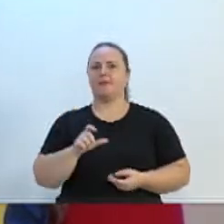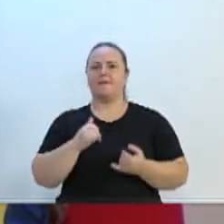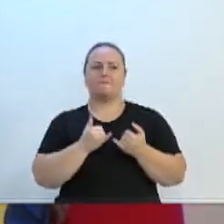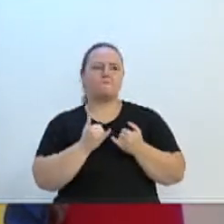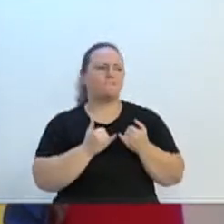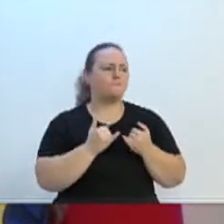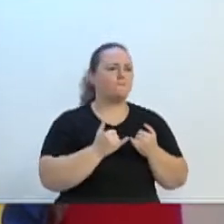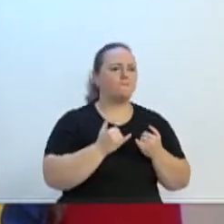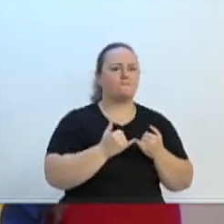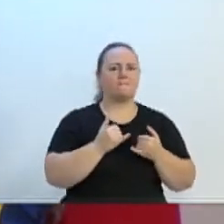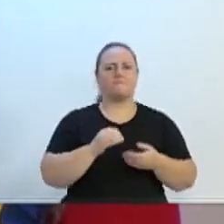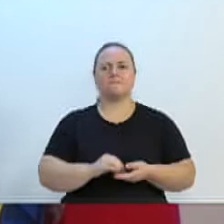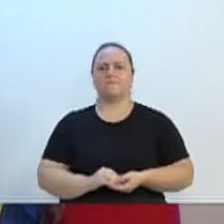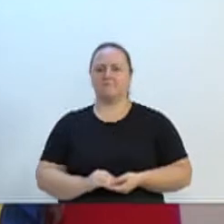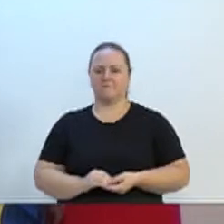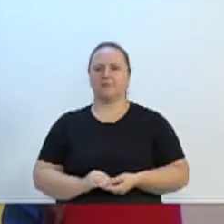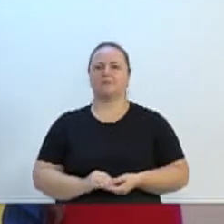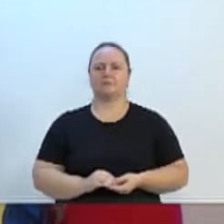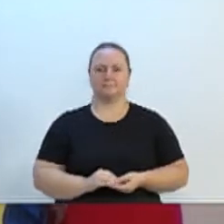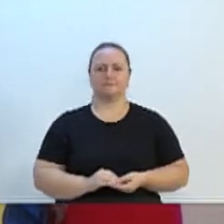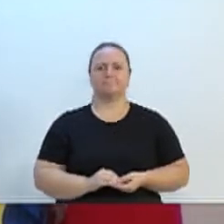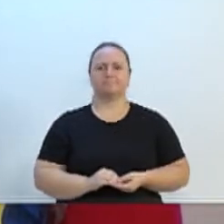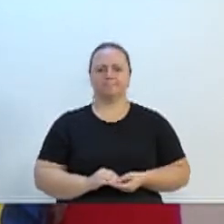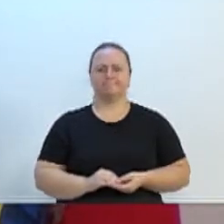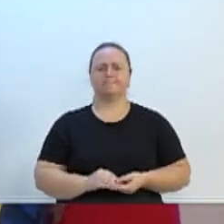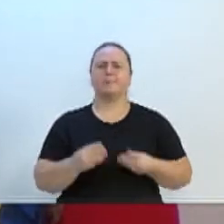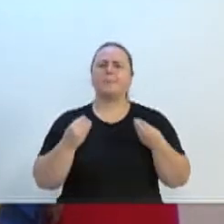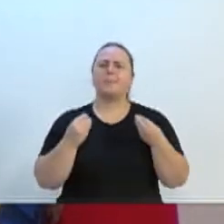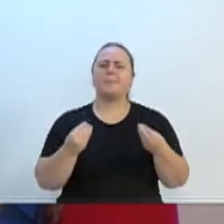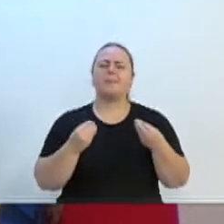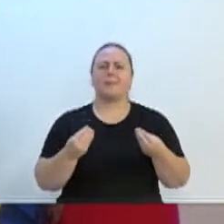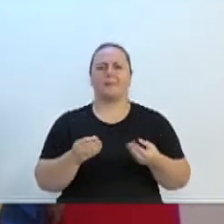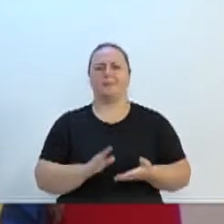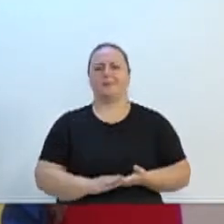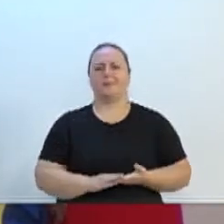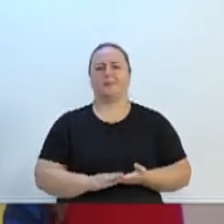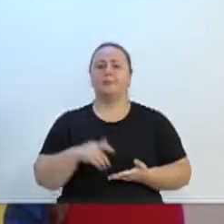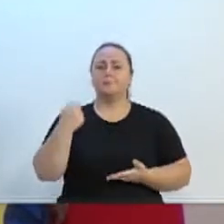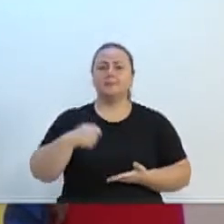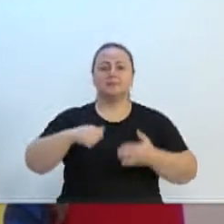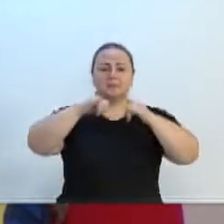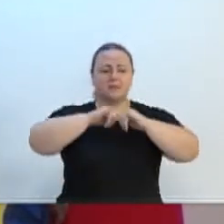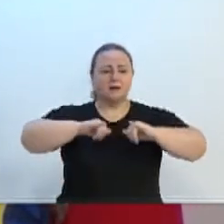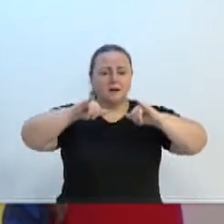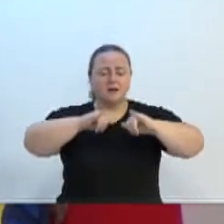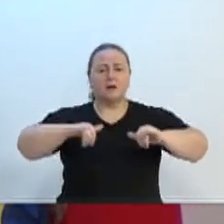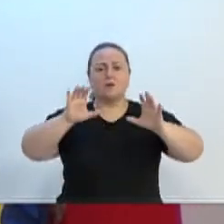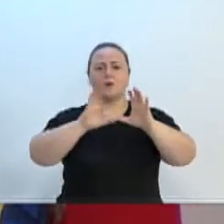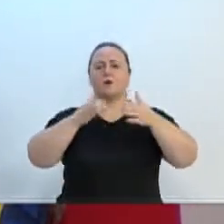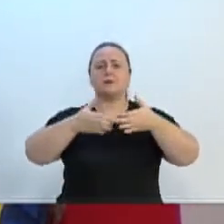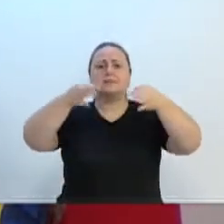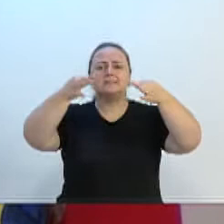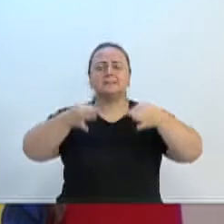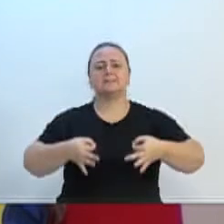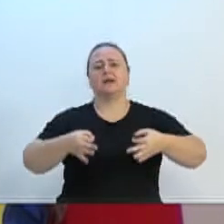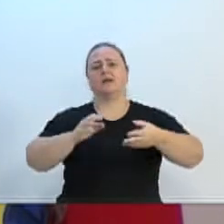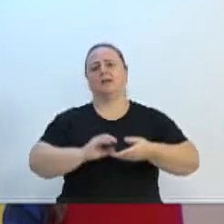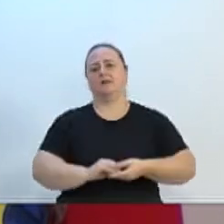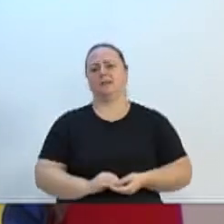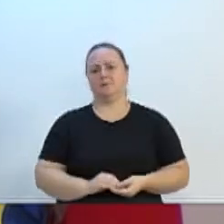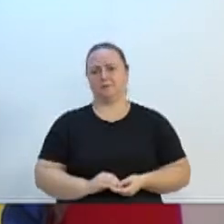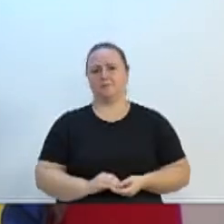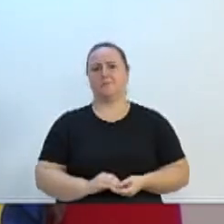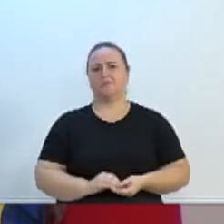Impessoalidade, imparcialidade e levar para a comunidade aquilo que é certo. O ato do prefeito, na